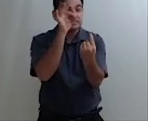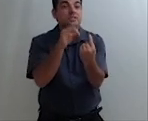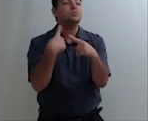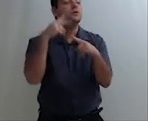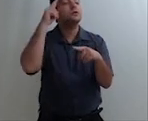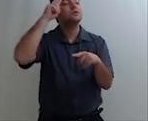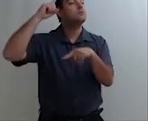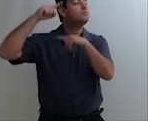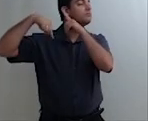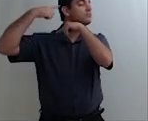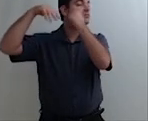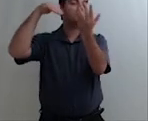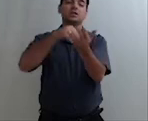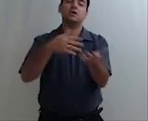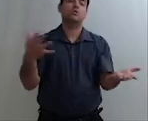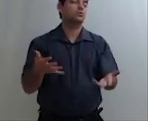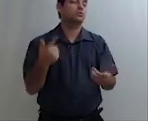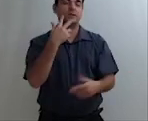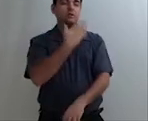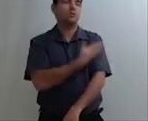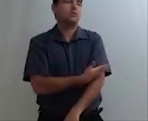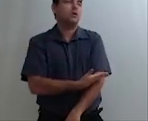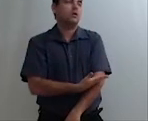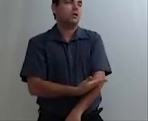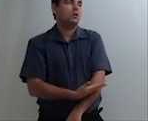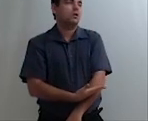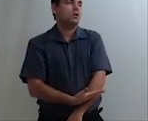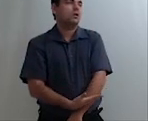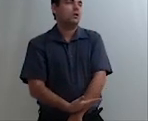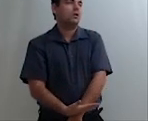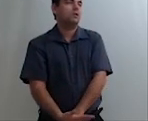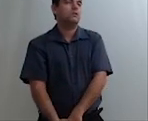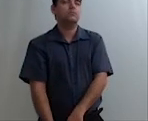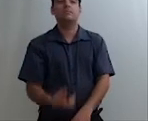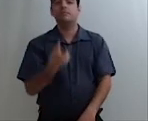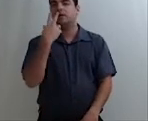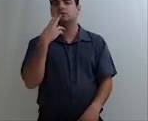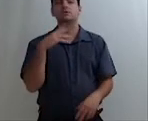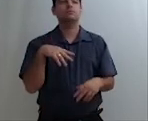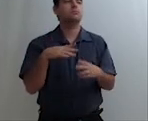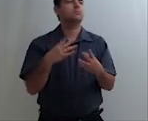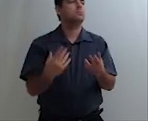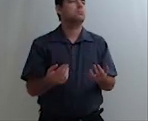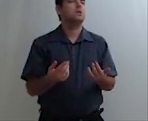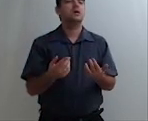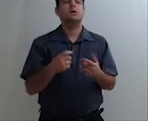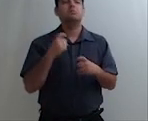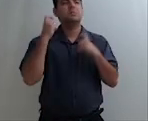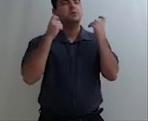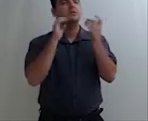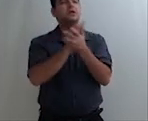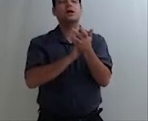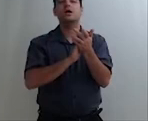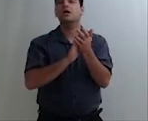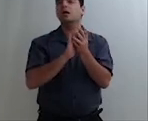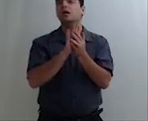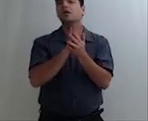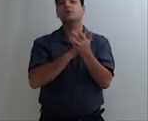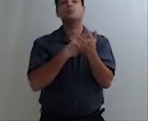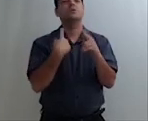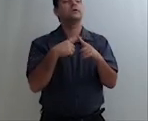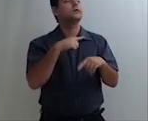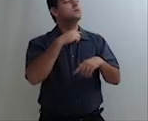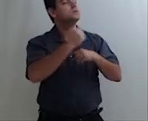por comodidade né por displicência a gente vem ratificando e